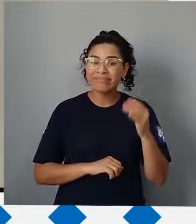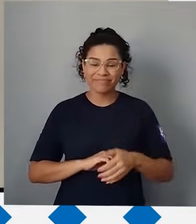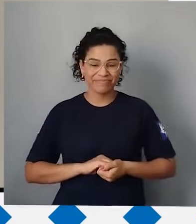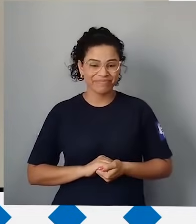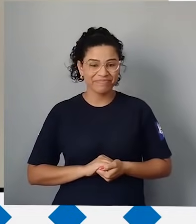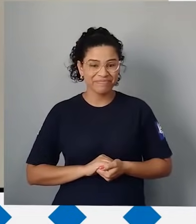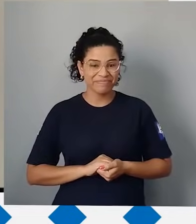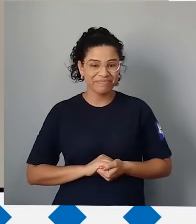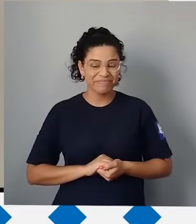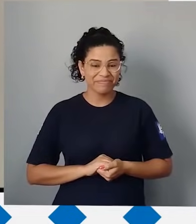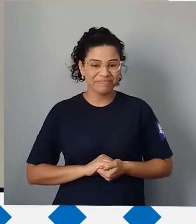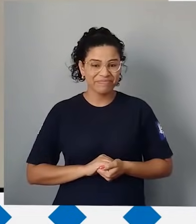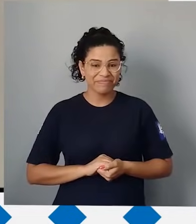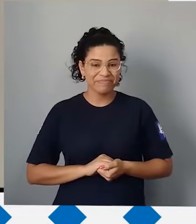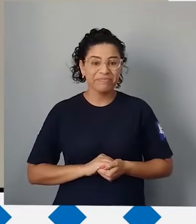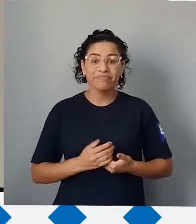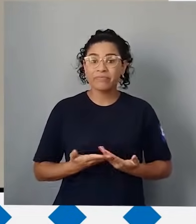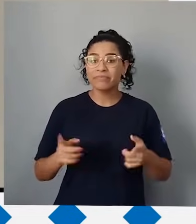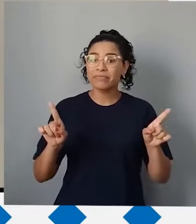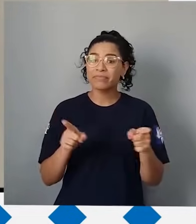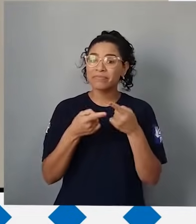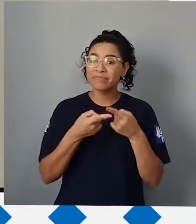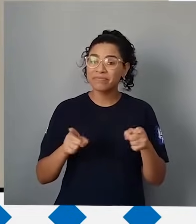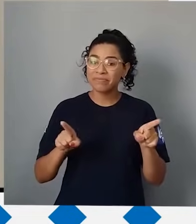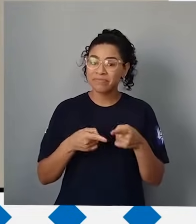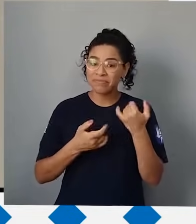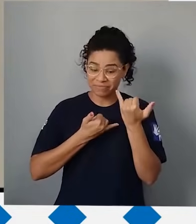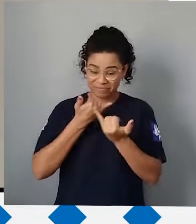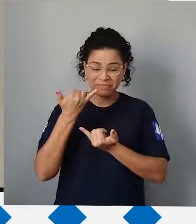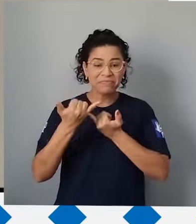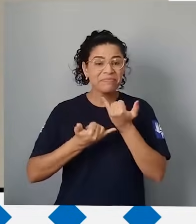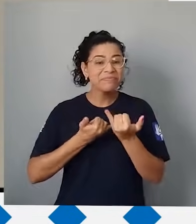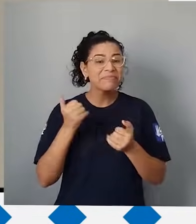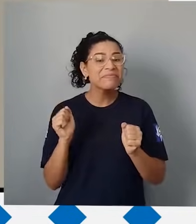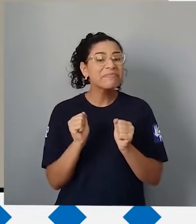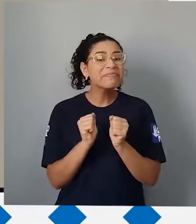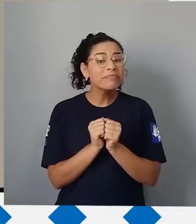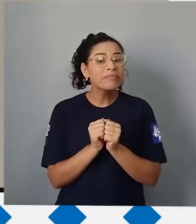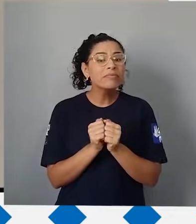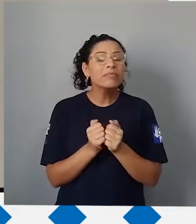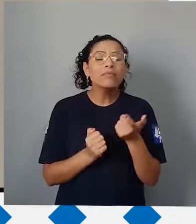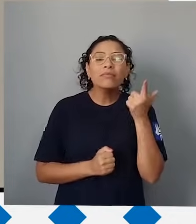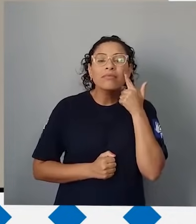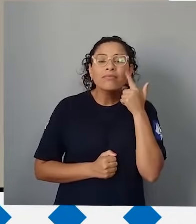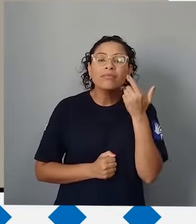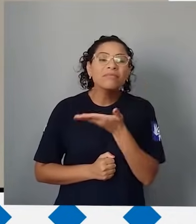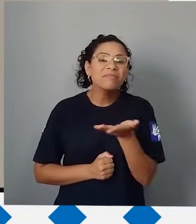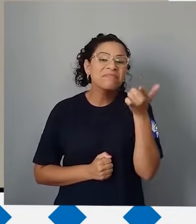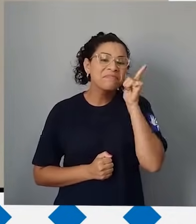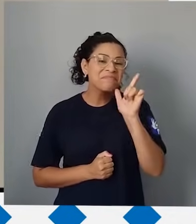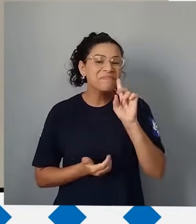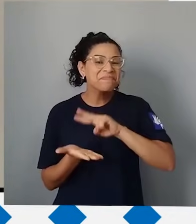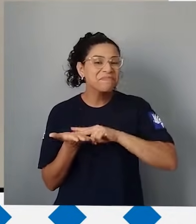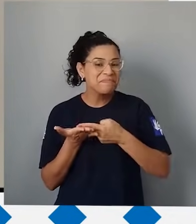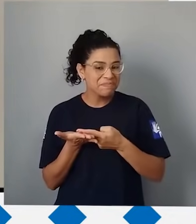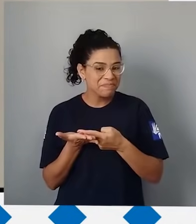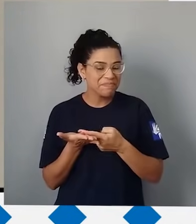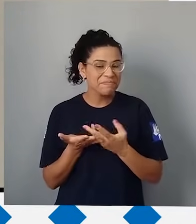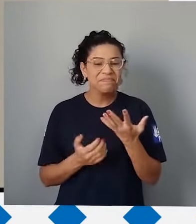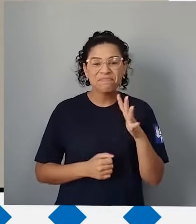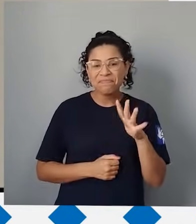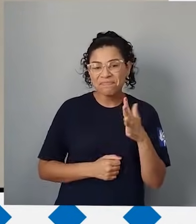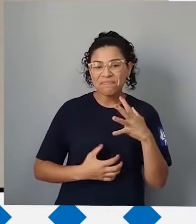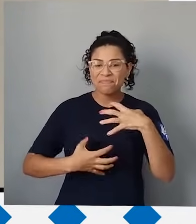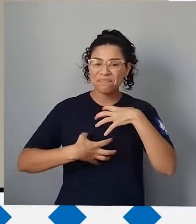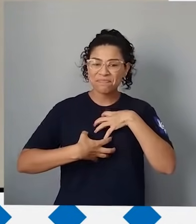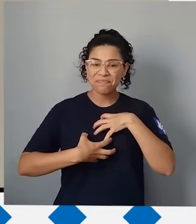chama-se Simamaka. Eu vou cantar uma vez para ver se vocês conseguem traduzir aí de casa para mim.